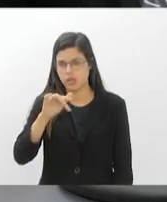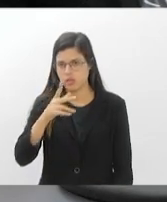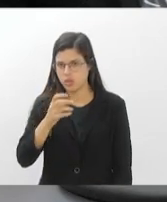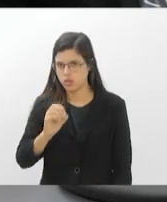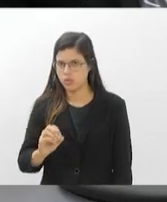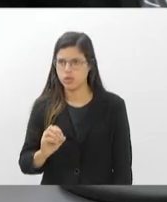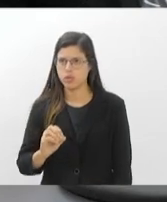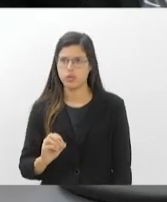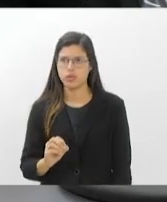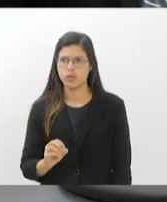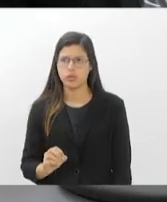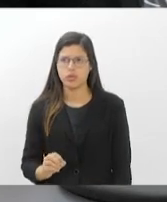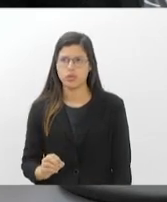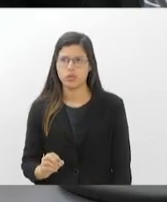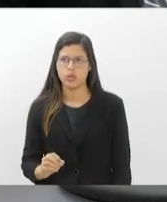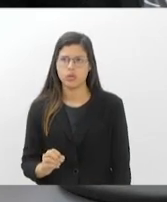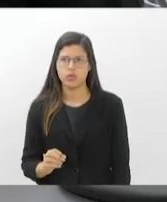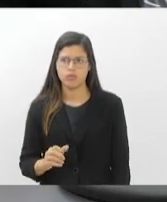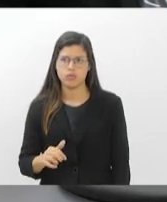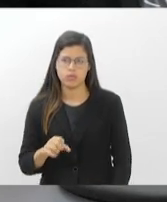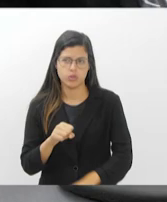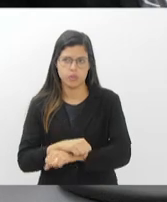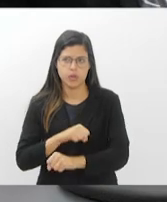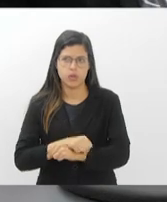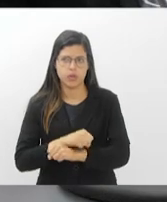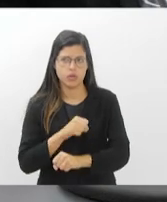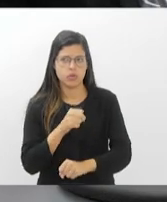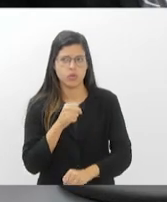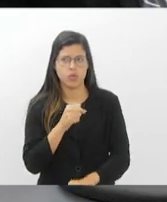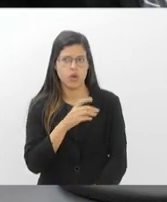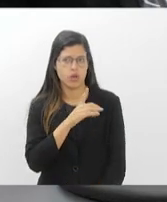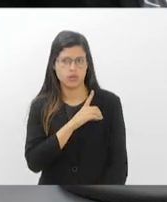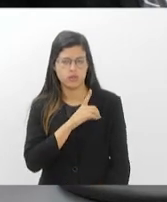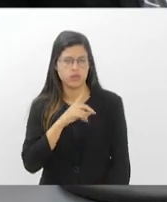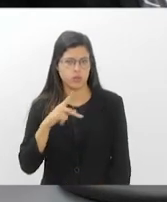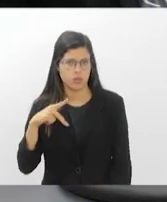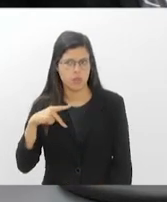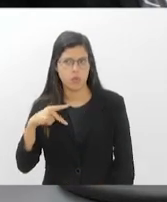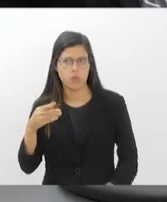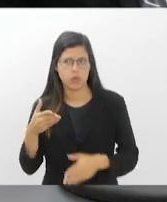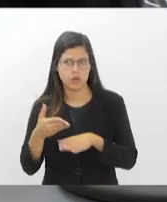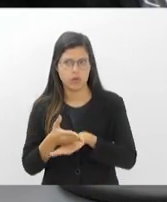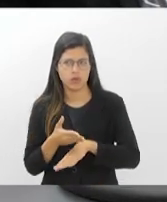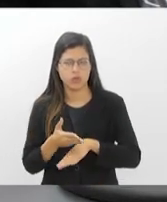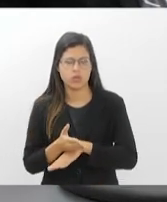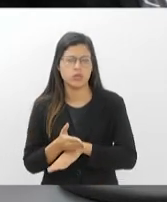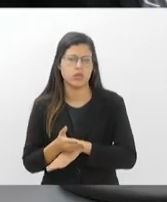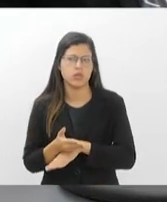estamos na iminência de uma defensora vir aqui, que eu tenho convicção que pode ser um momento importante também da gente ouvir